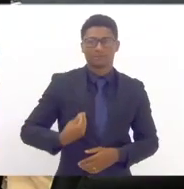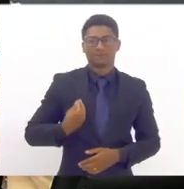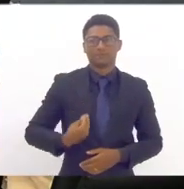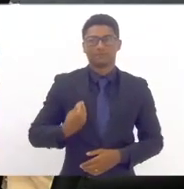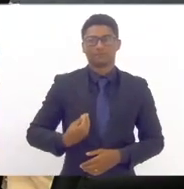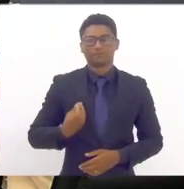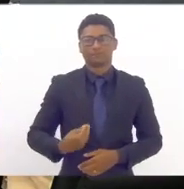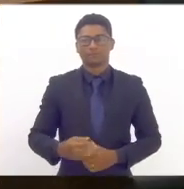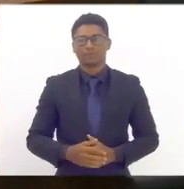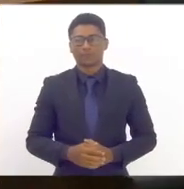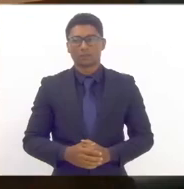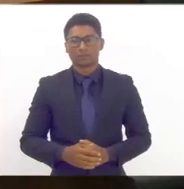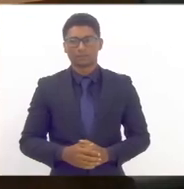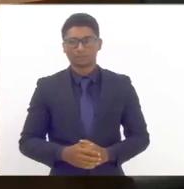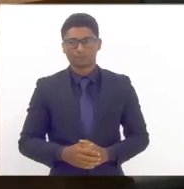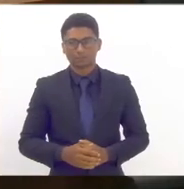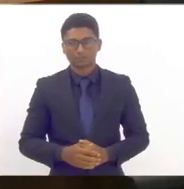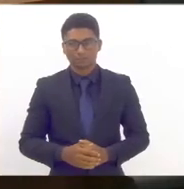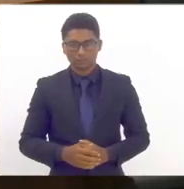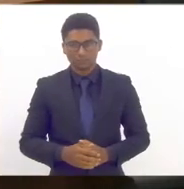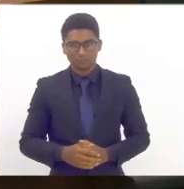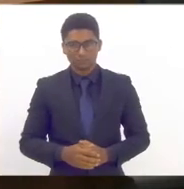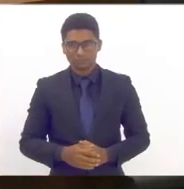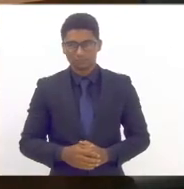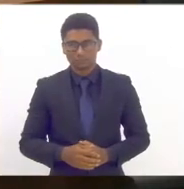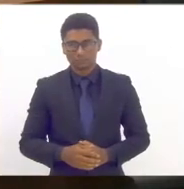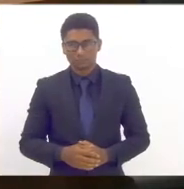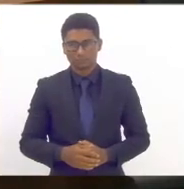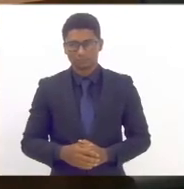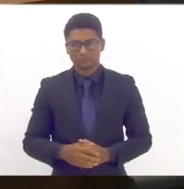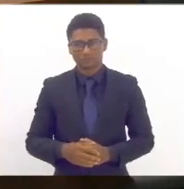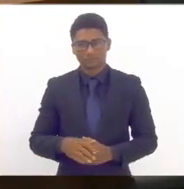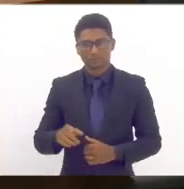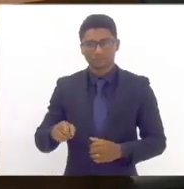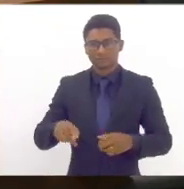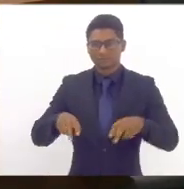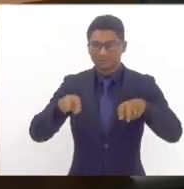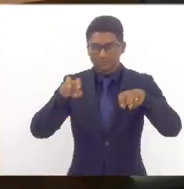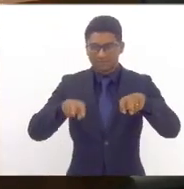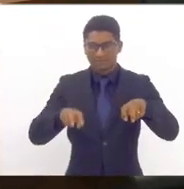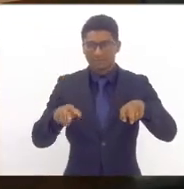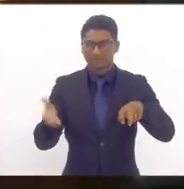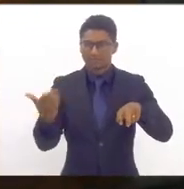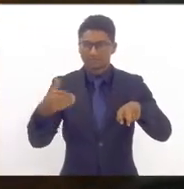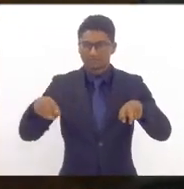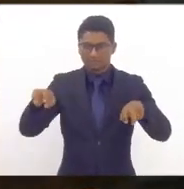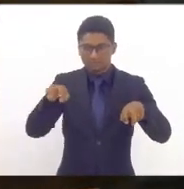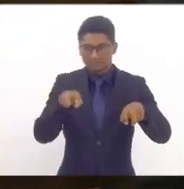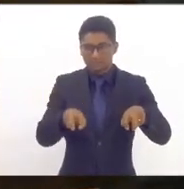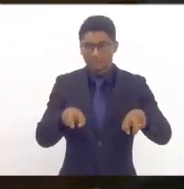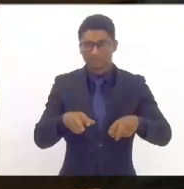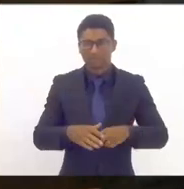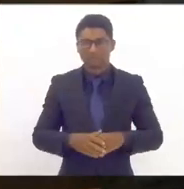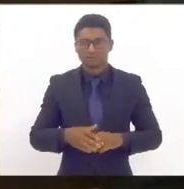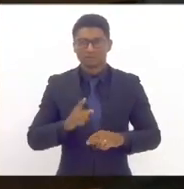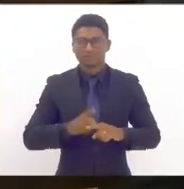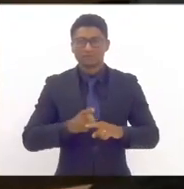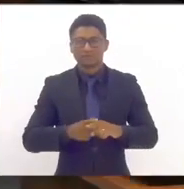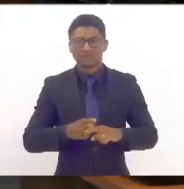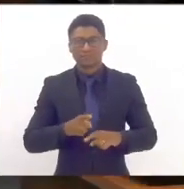se não aqui ao lado, uma cadeira aqui na tribuna. Não, porque senão Vossa Excelência vai embora